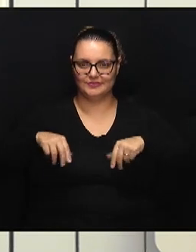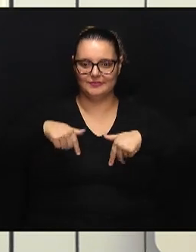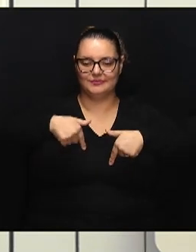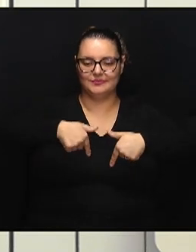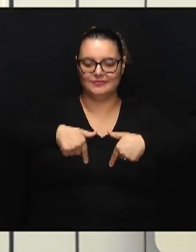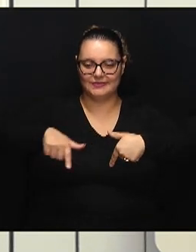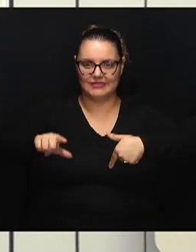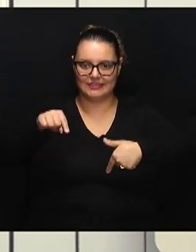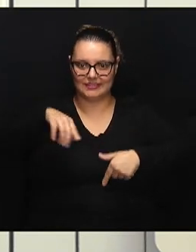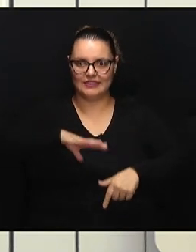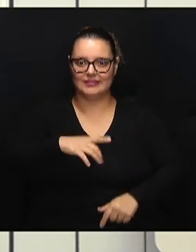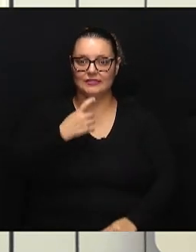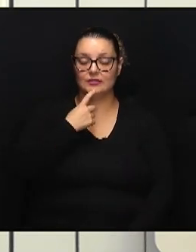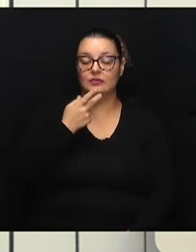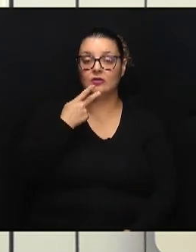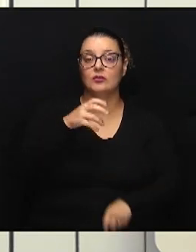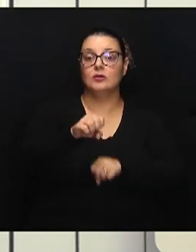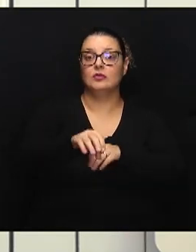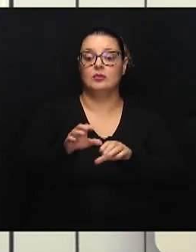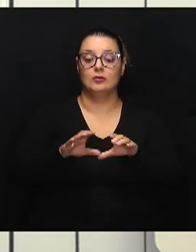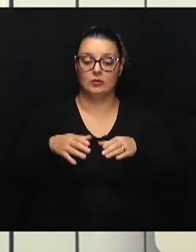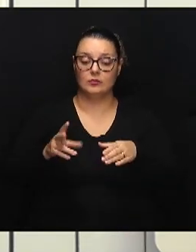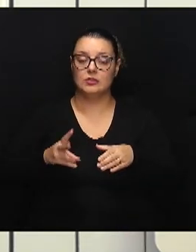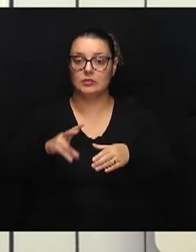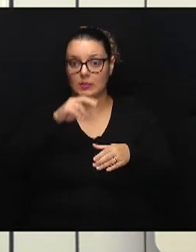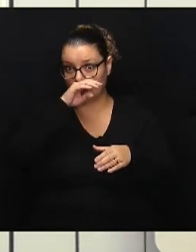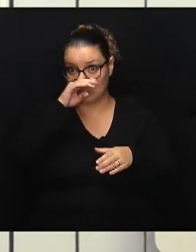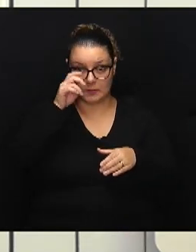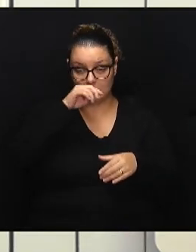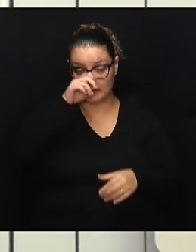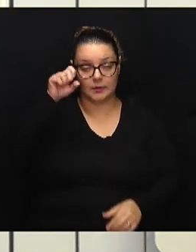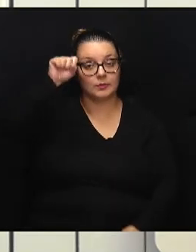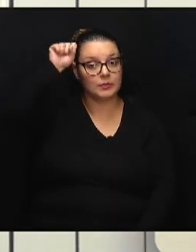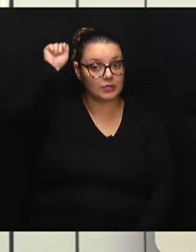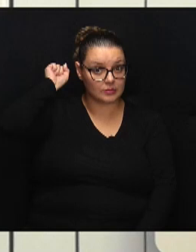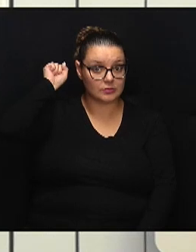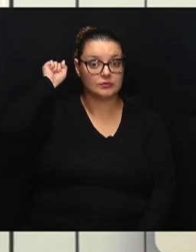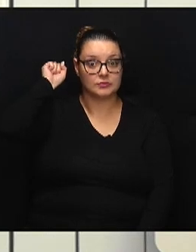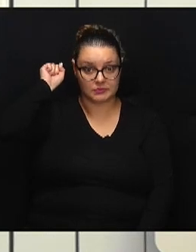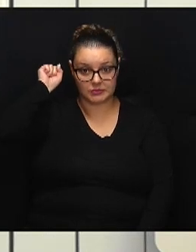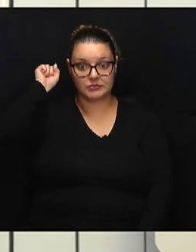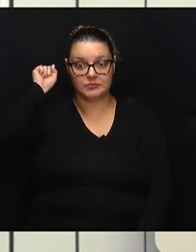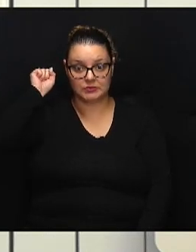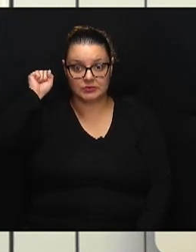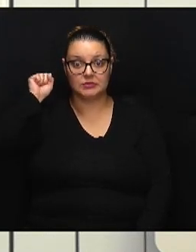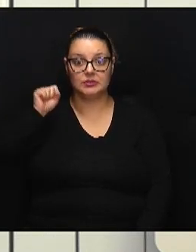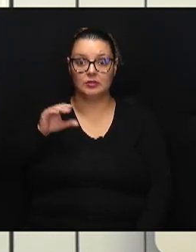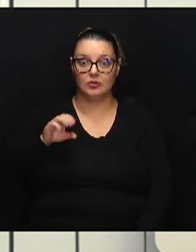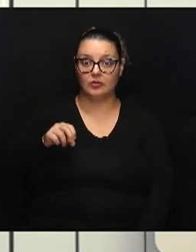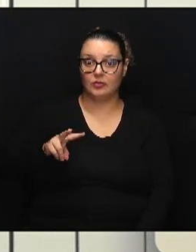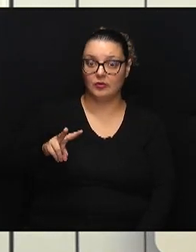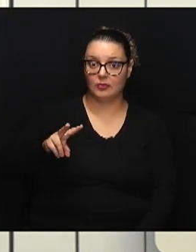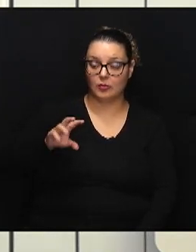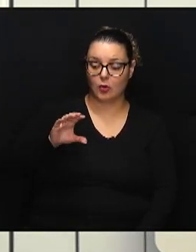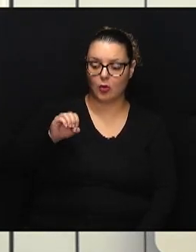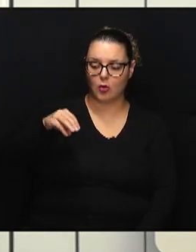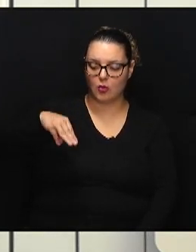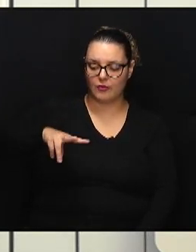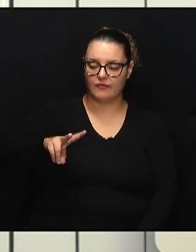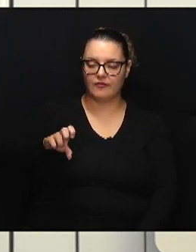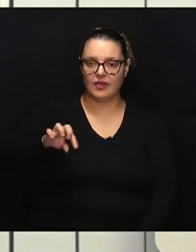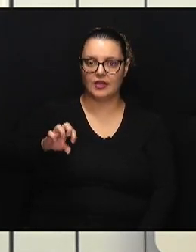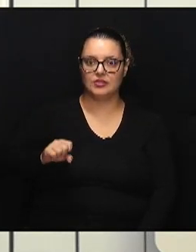sobre educação, olha só, em comissão permanente para os vestibulares da Unicamp, a Conveste prorrogou até a